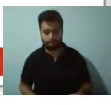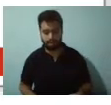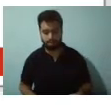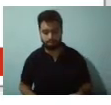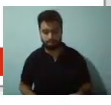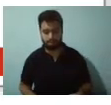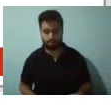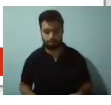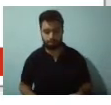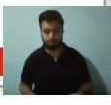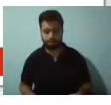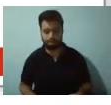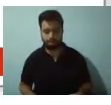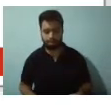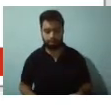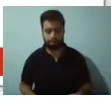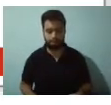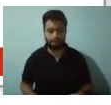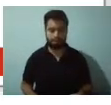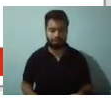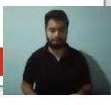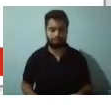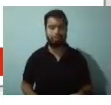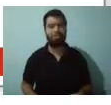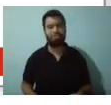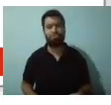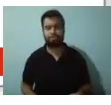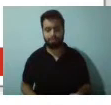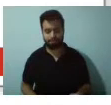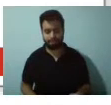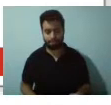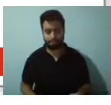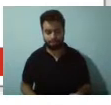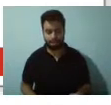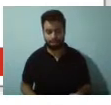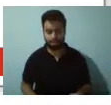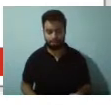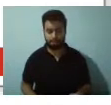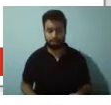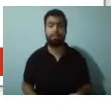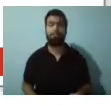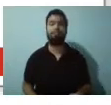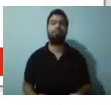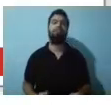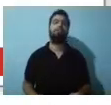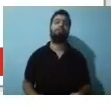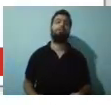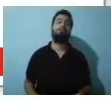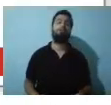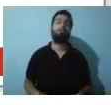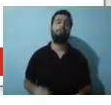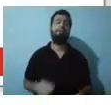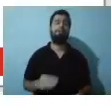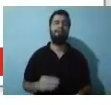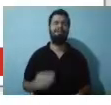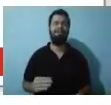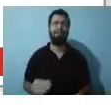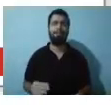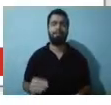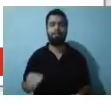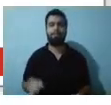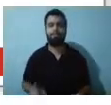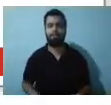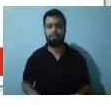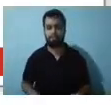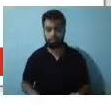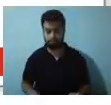mais incerta essa possibilidade, a morte de Fidel Castro e a eleição de Donald Trump, né? Como presidente dos Estados Unidos, né? O Donald Trump, ele é bem de direita